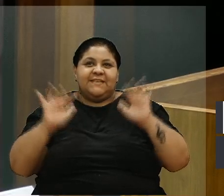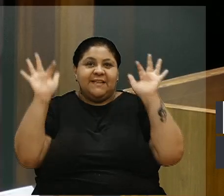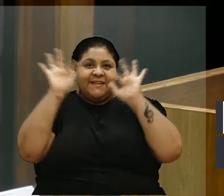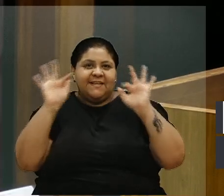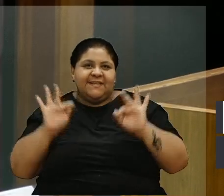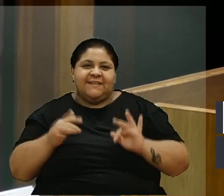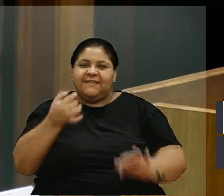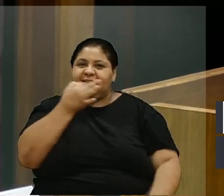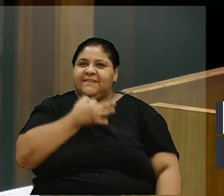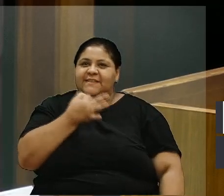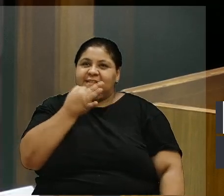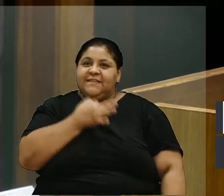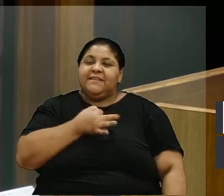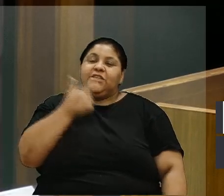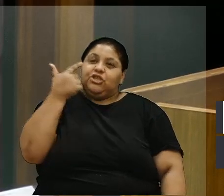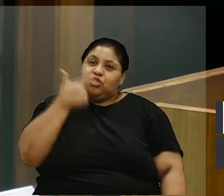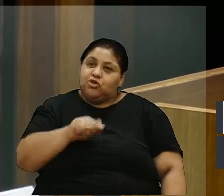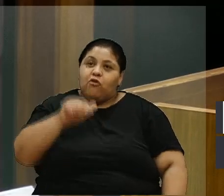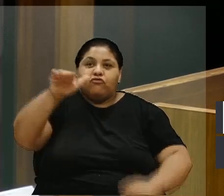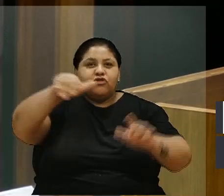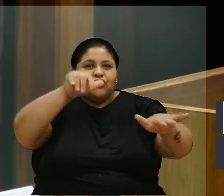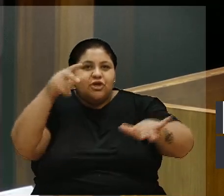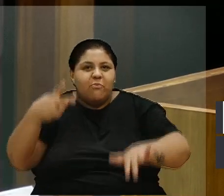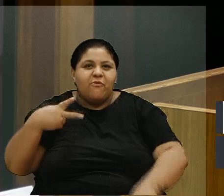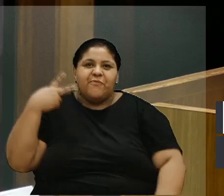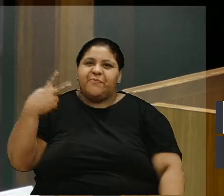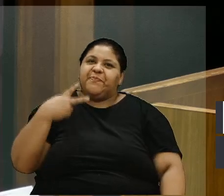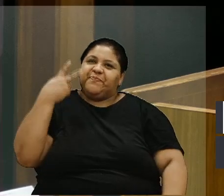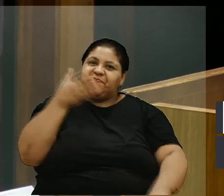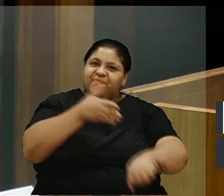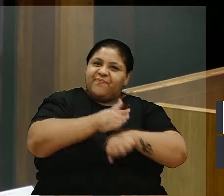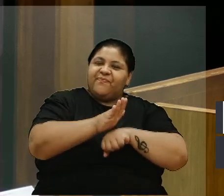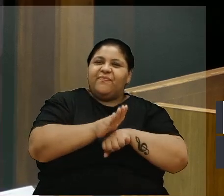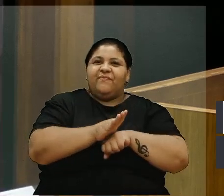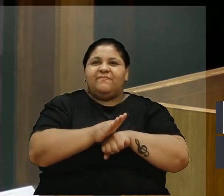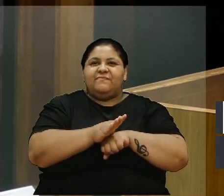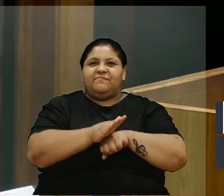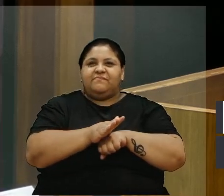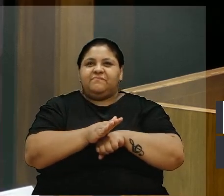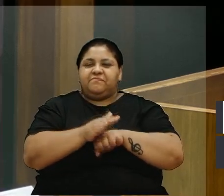cidade. Mais uma vez, convido a todos os vereadores que participem, estão todos convidados para a